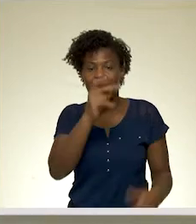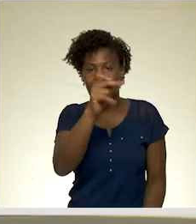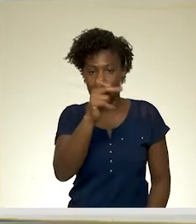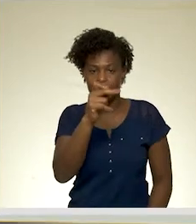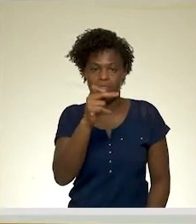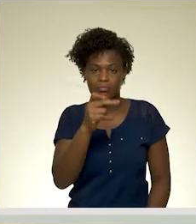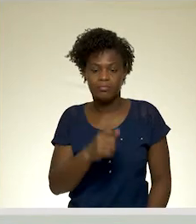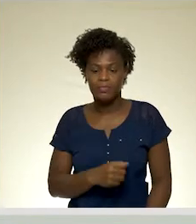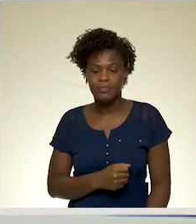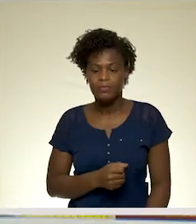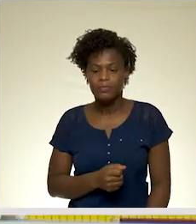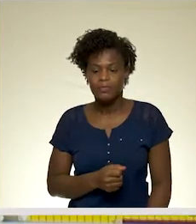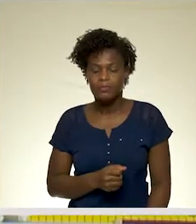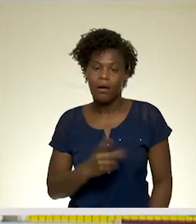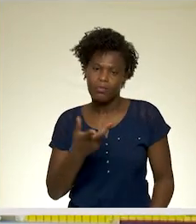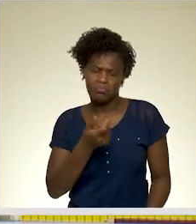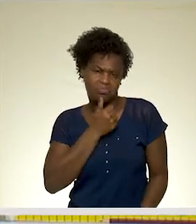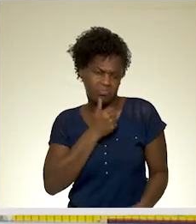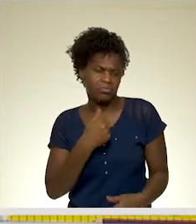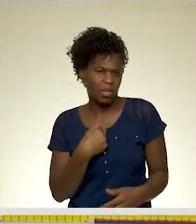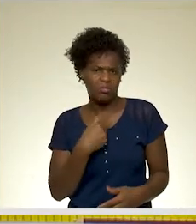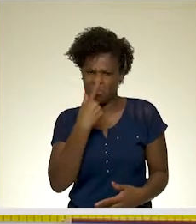a letra A. Por opção,